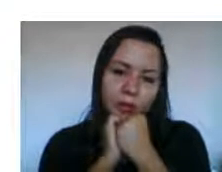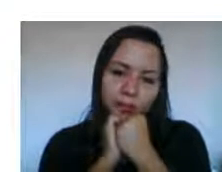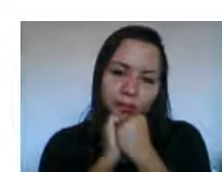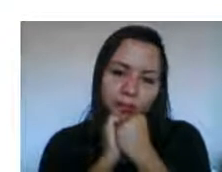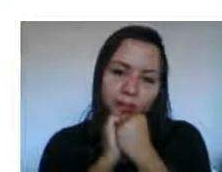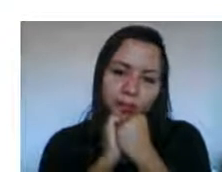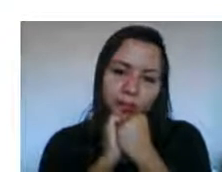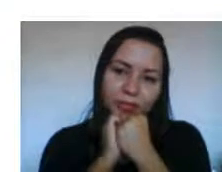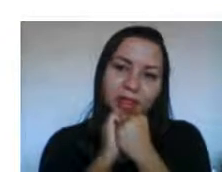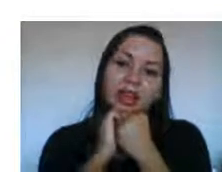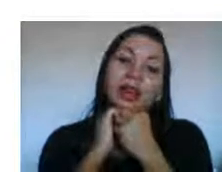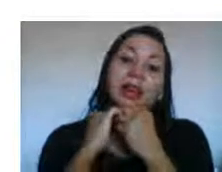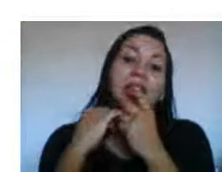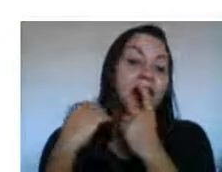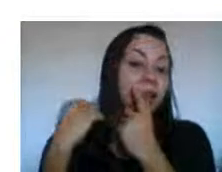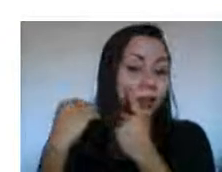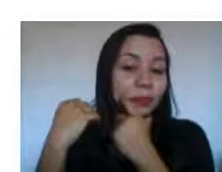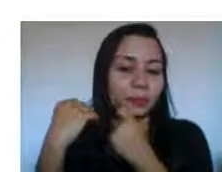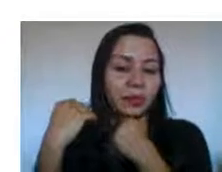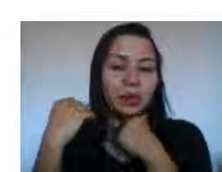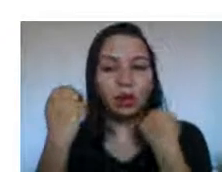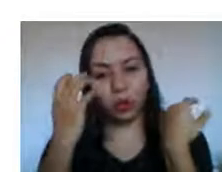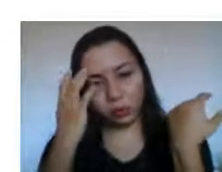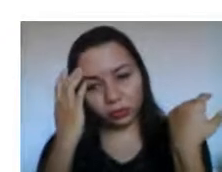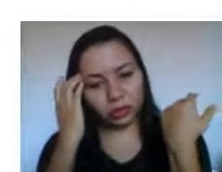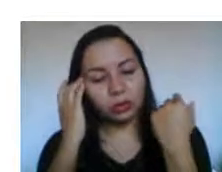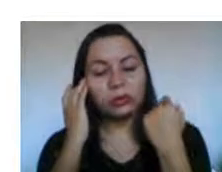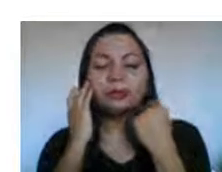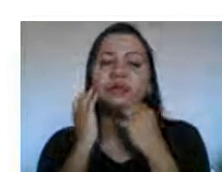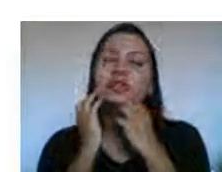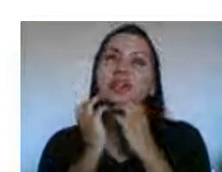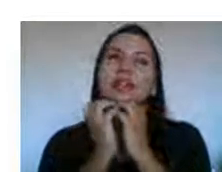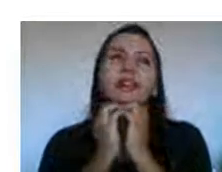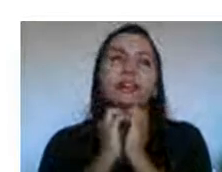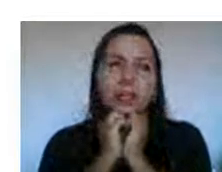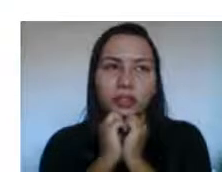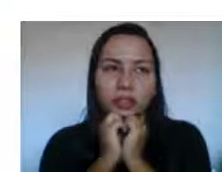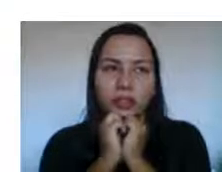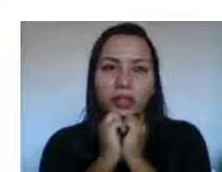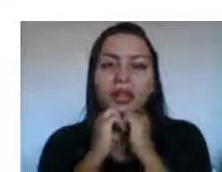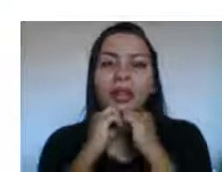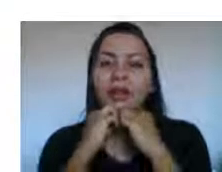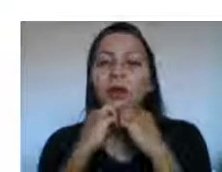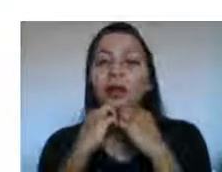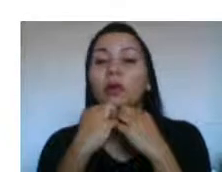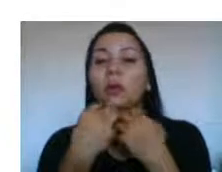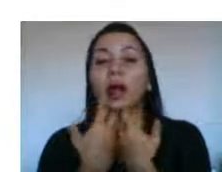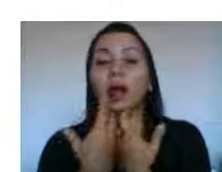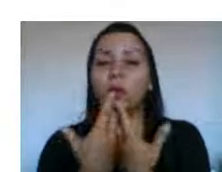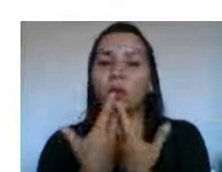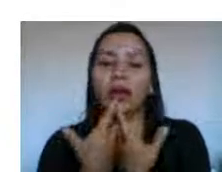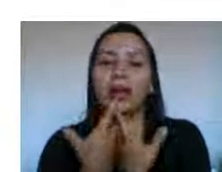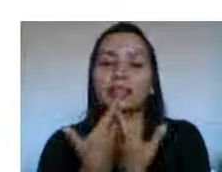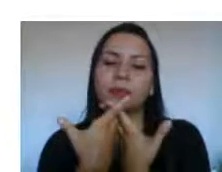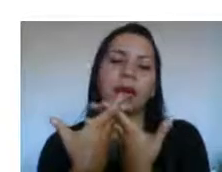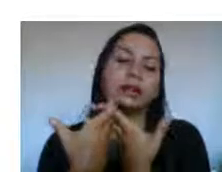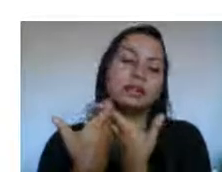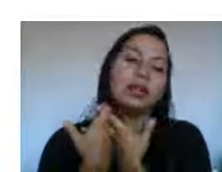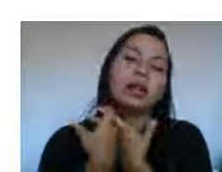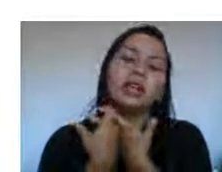ecossistema. E aí, eu convido vocês a refletir qual